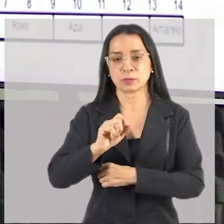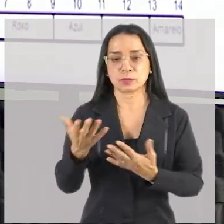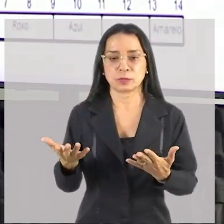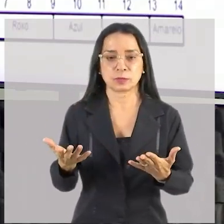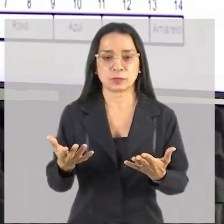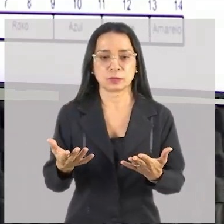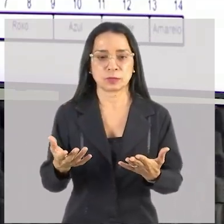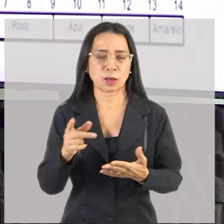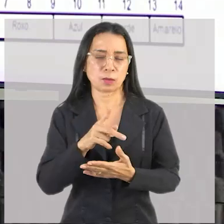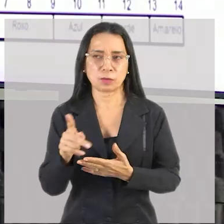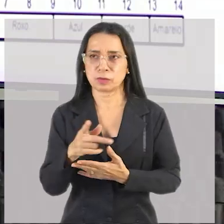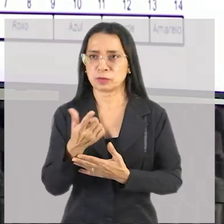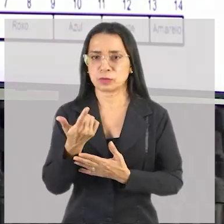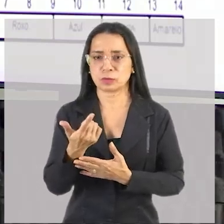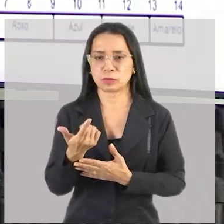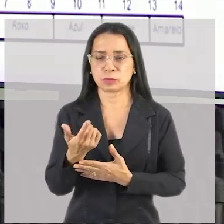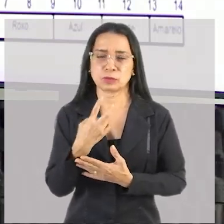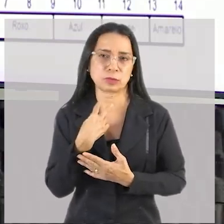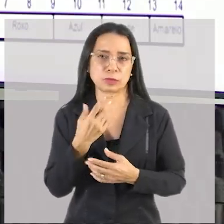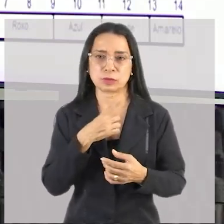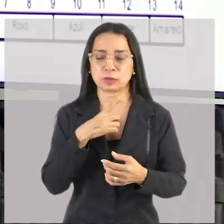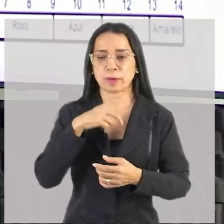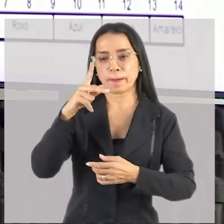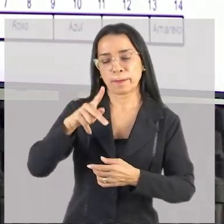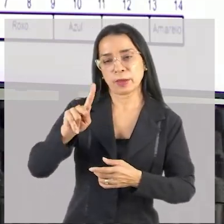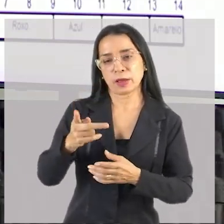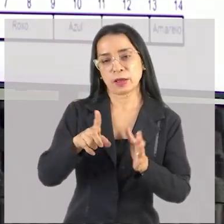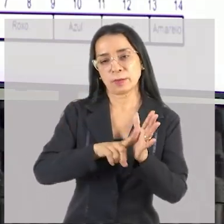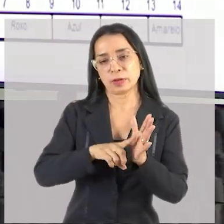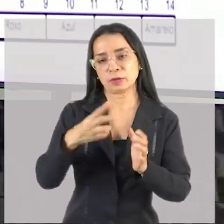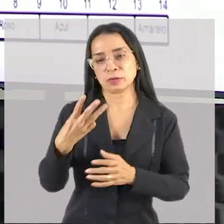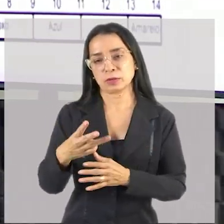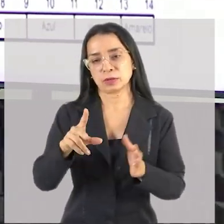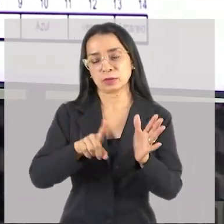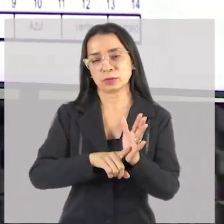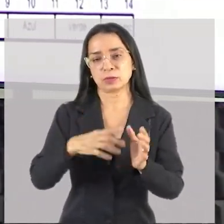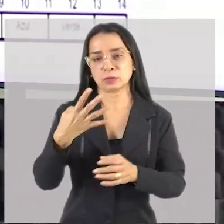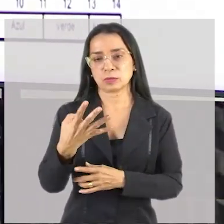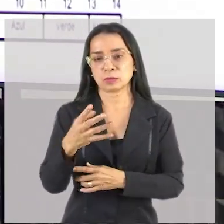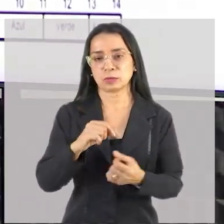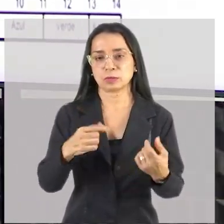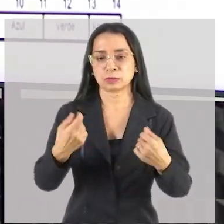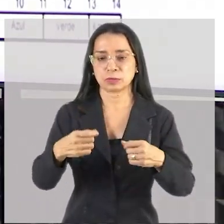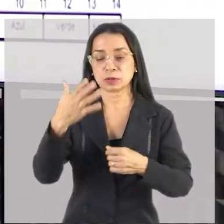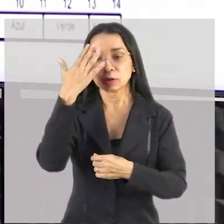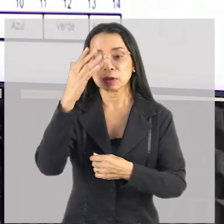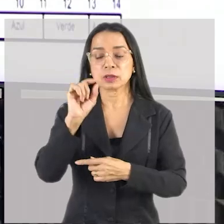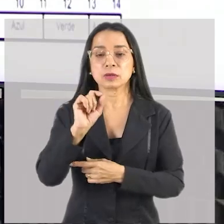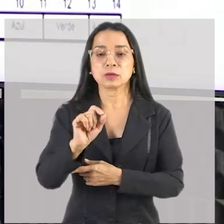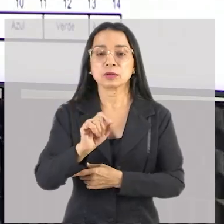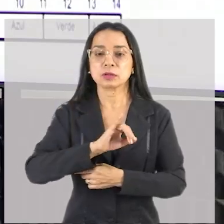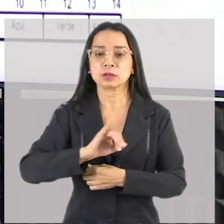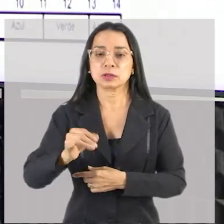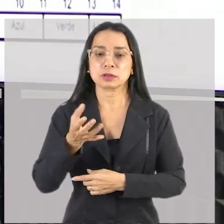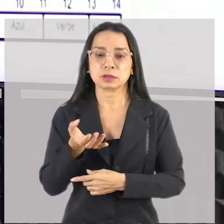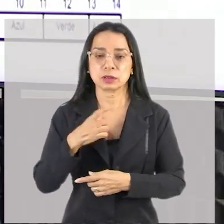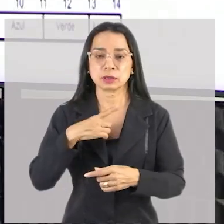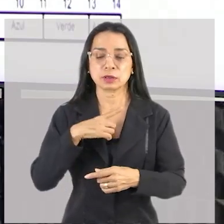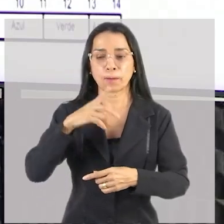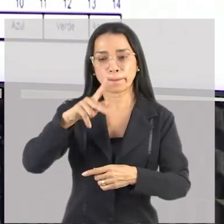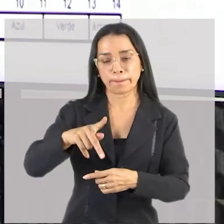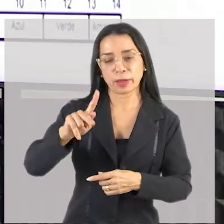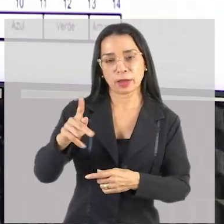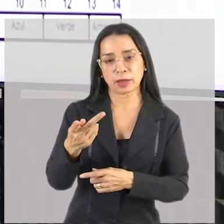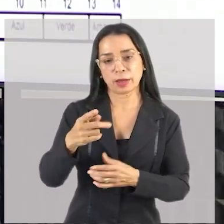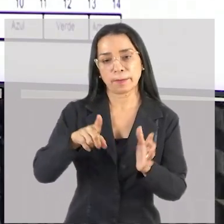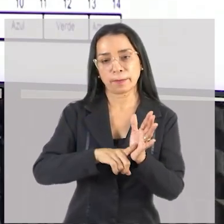tu pode imaginar assim, Daniel, então eu posso ter o pH menos 3, menos 4. Tu precisa entender uma coisa. Se eu quisesse ter um pH menos